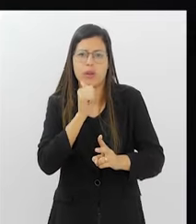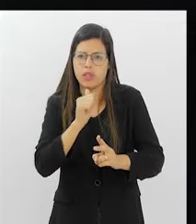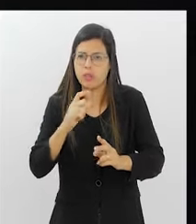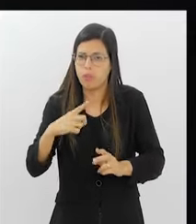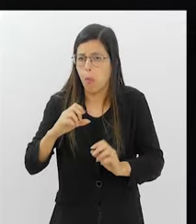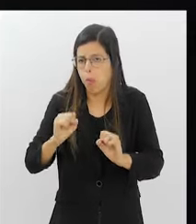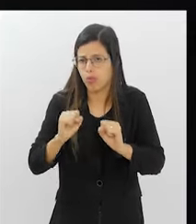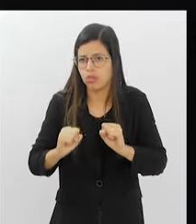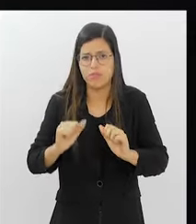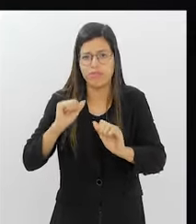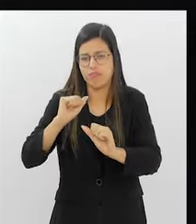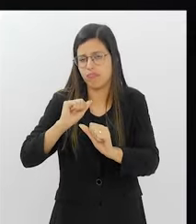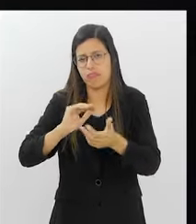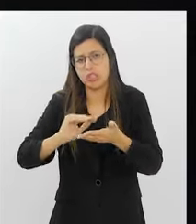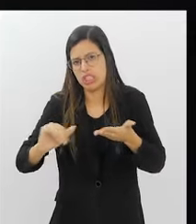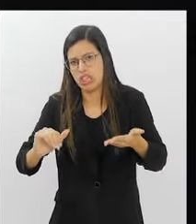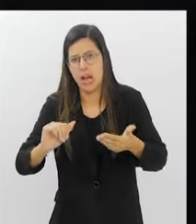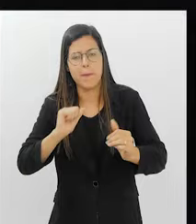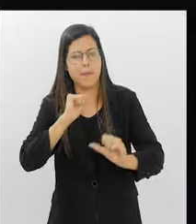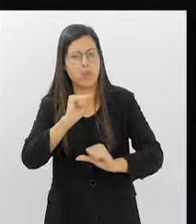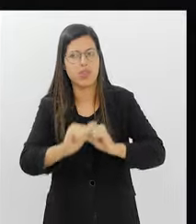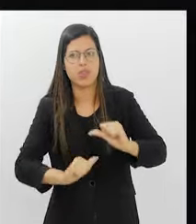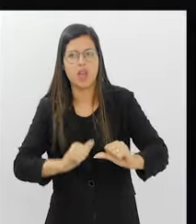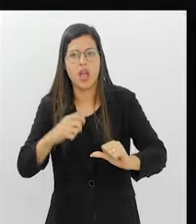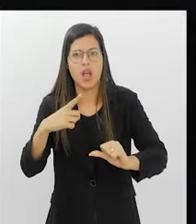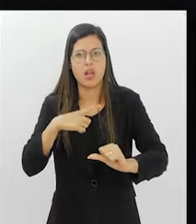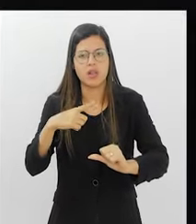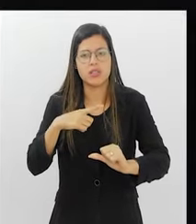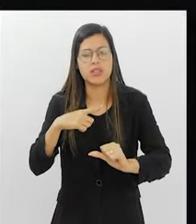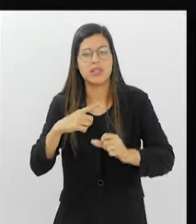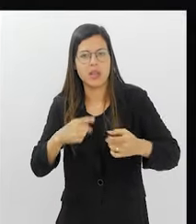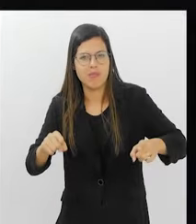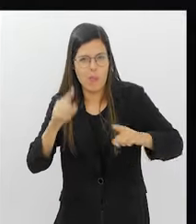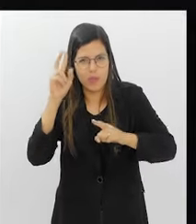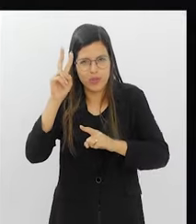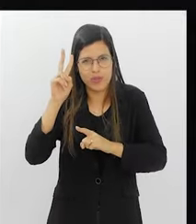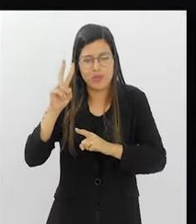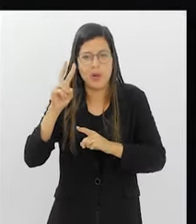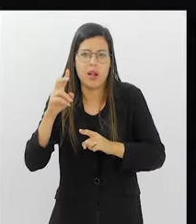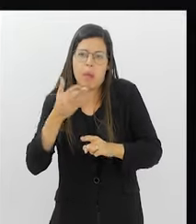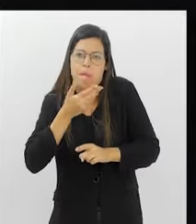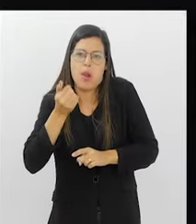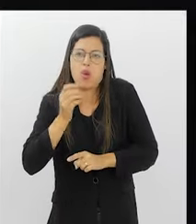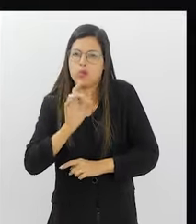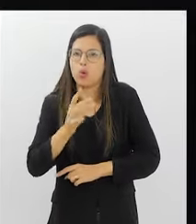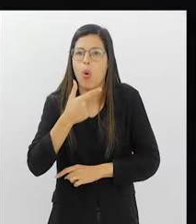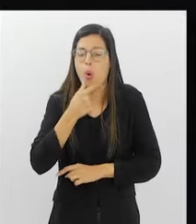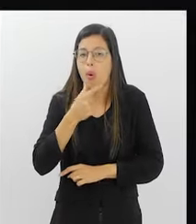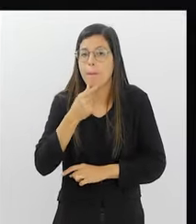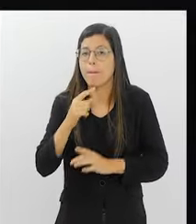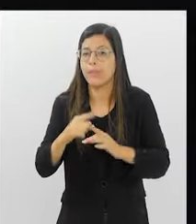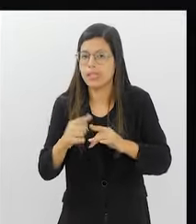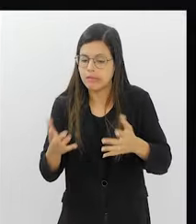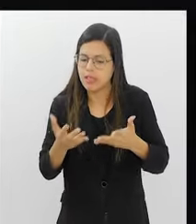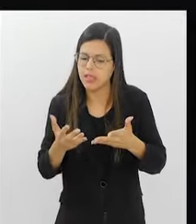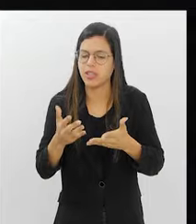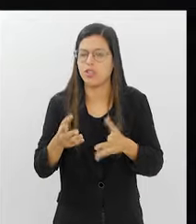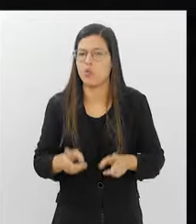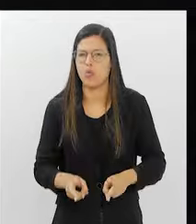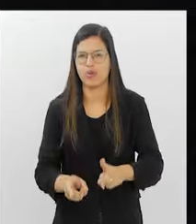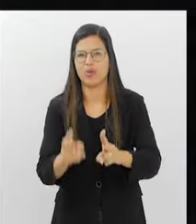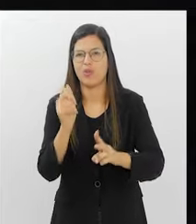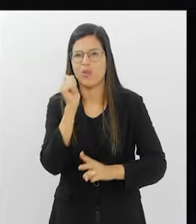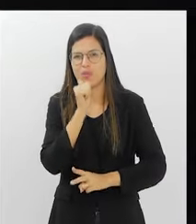até de tirar né de repente tem enredo que é melhor só homens e ela fez questão de continuar de alguma forma com as meninas